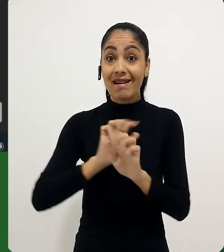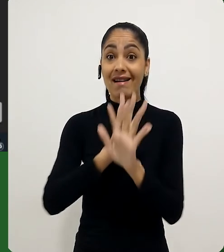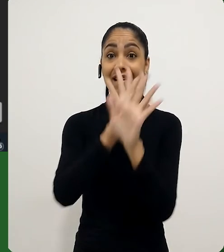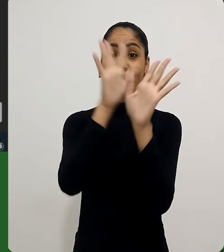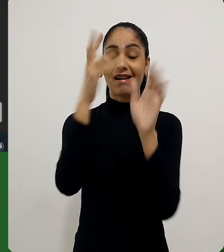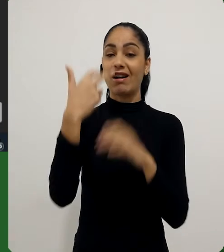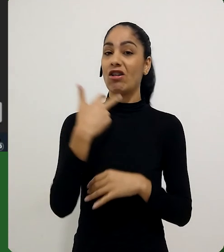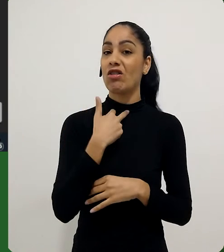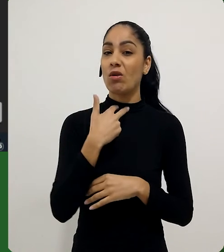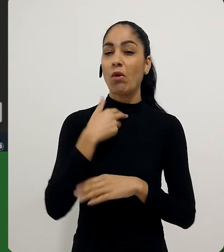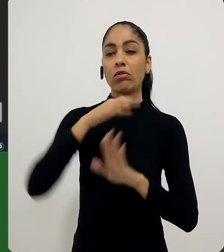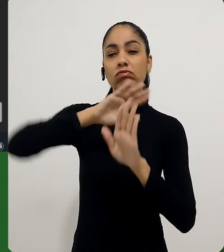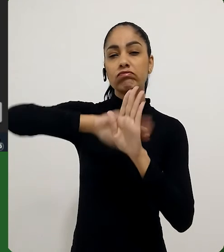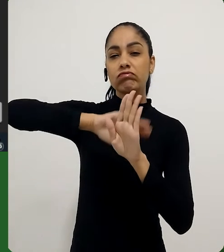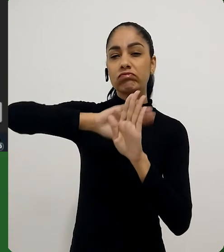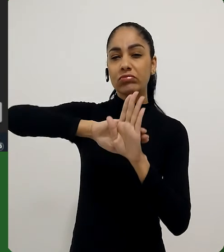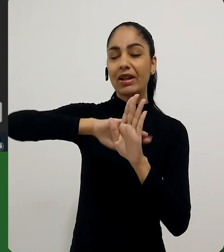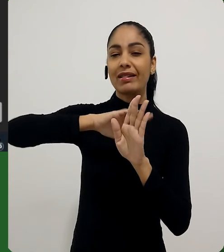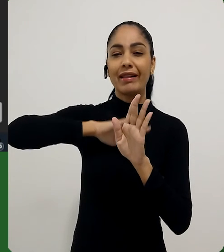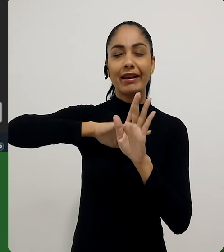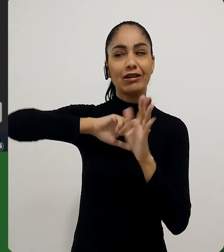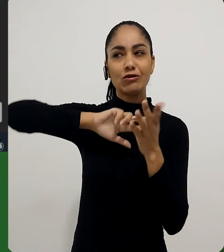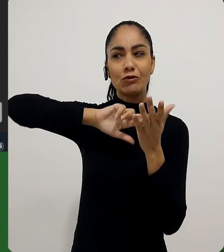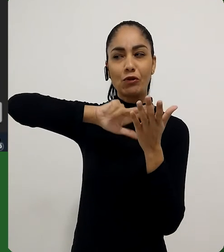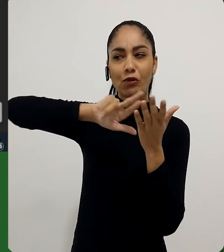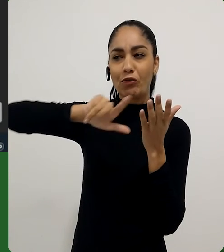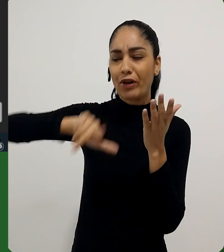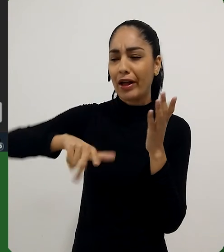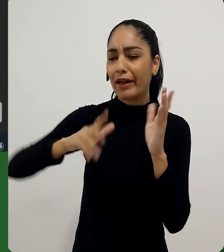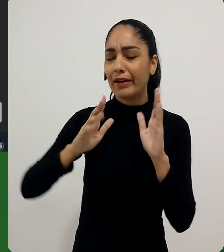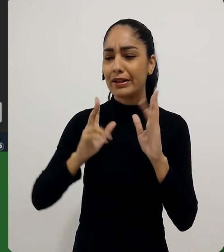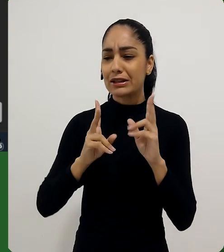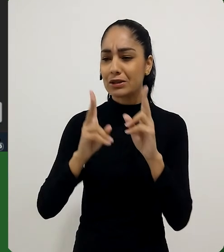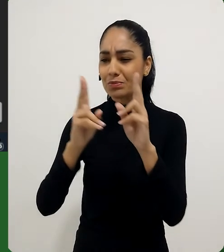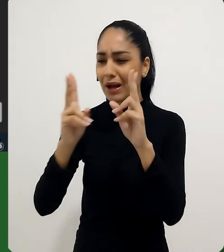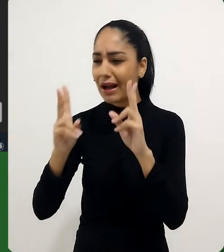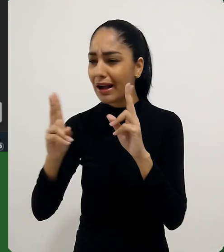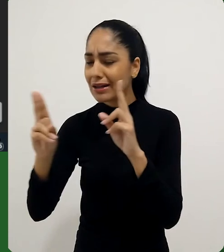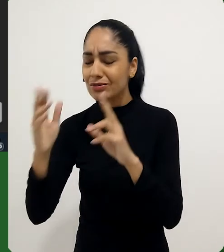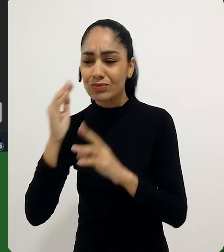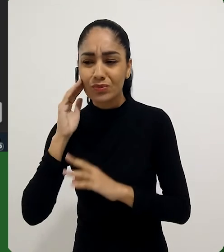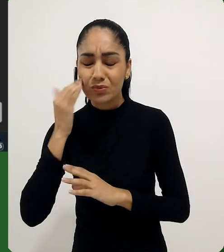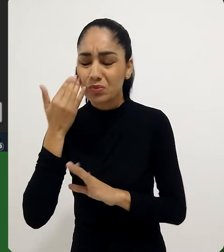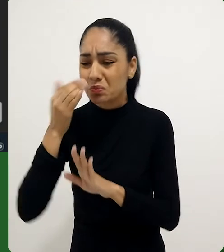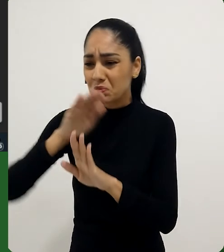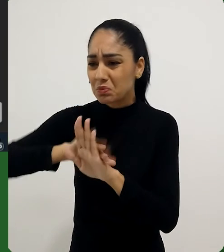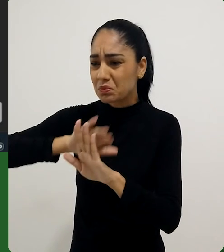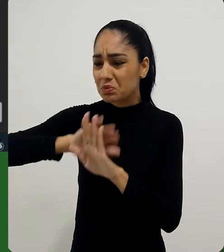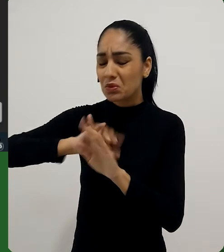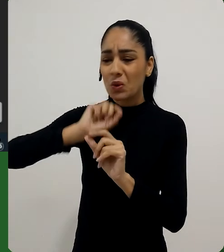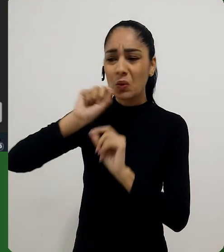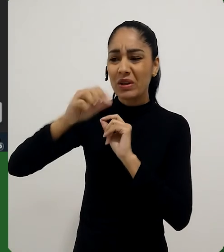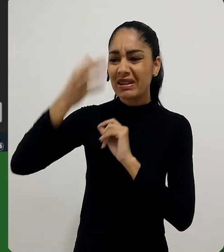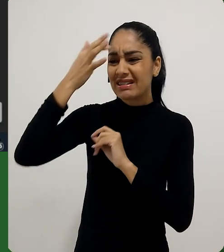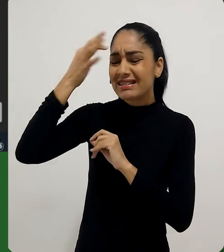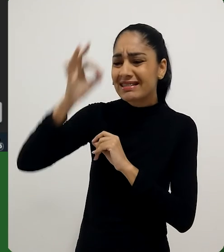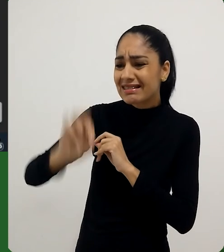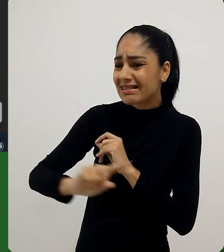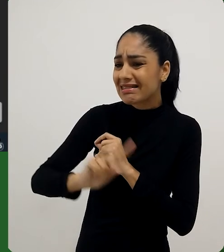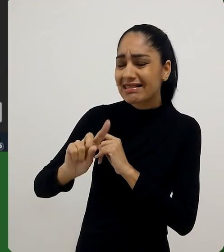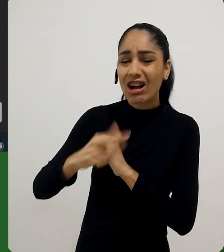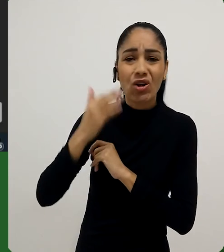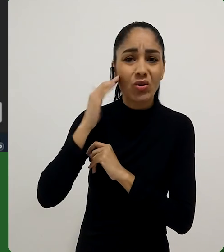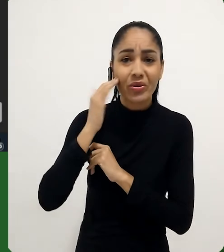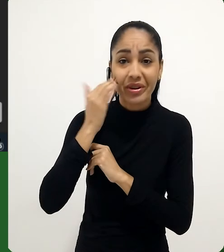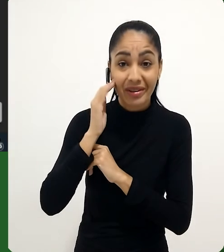texto fique claro. Não pode ter lacunas, ele está cheio de lacunas aqui, cheio de informações